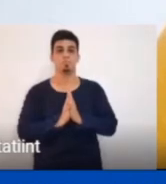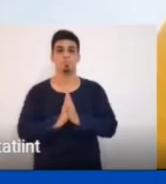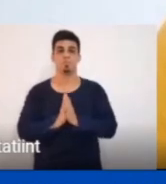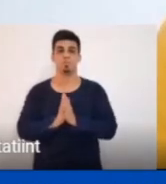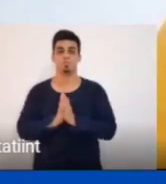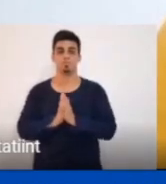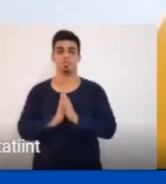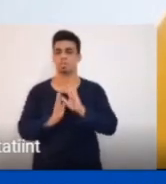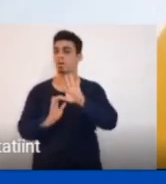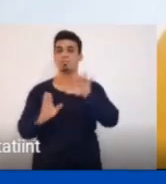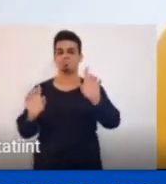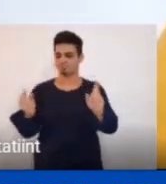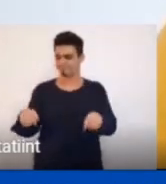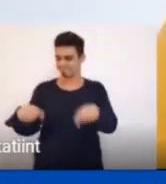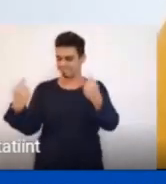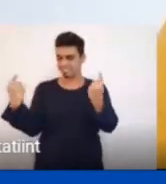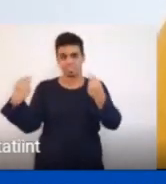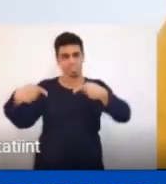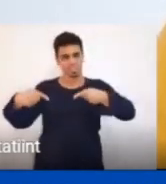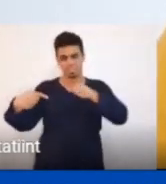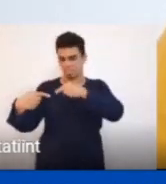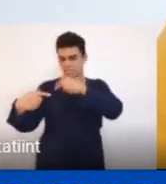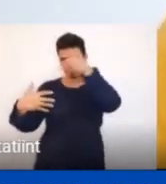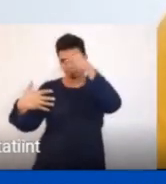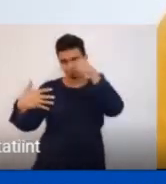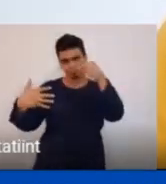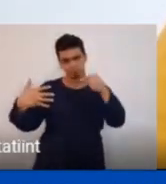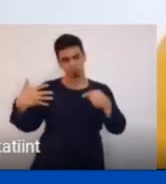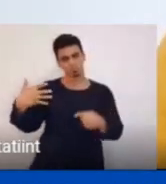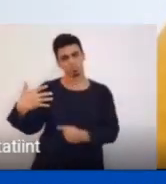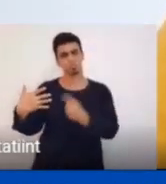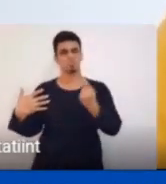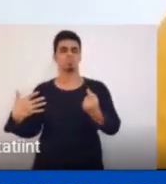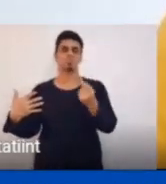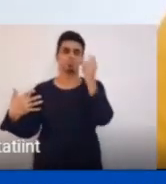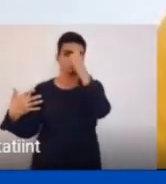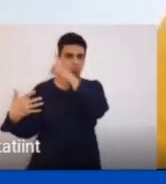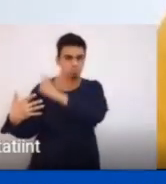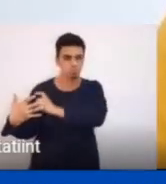esses desafios. Então, no campo da política de drogas,